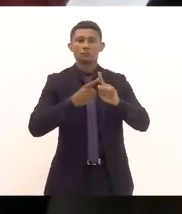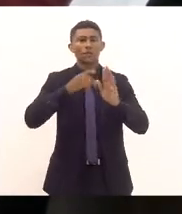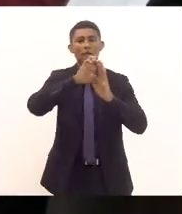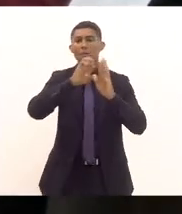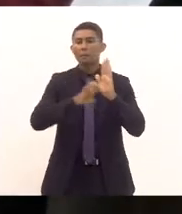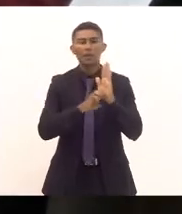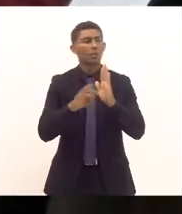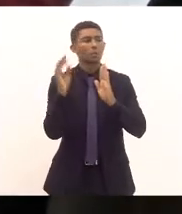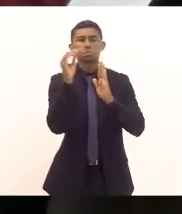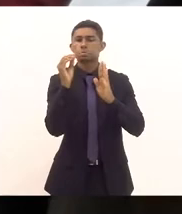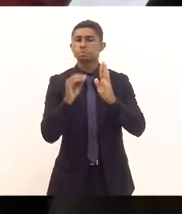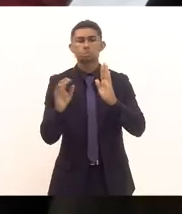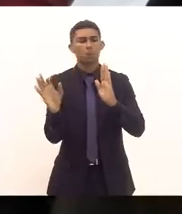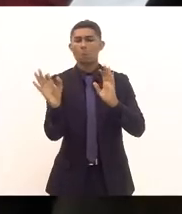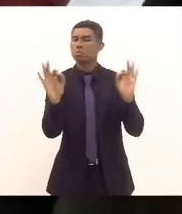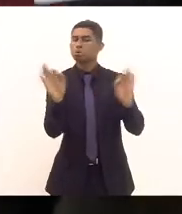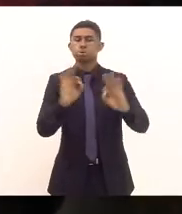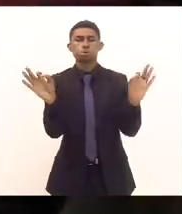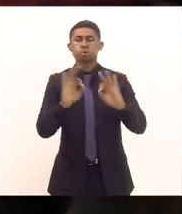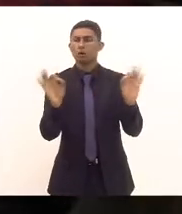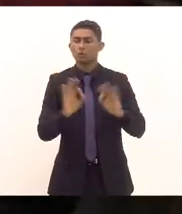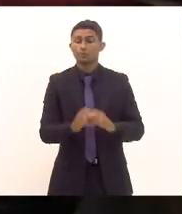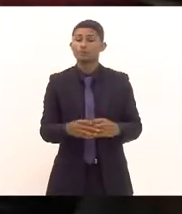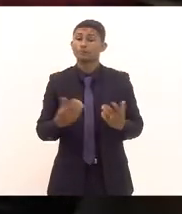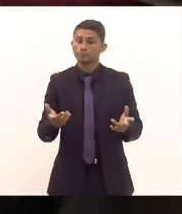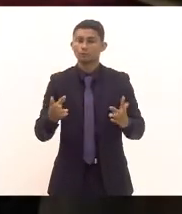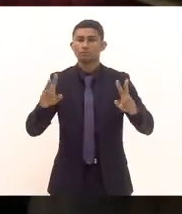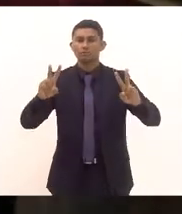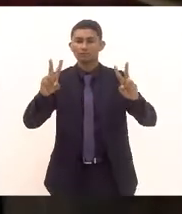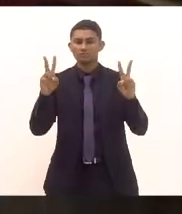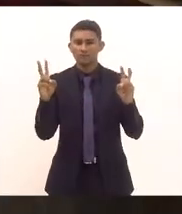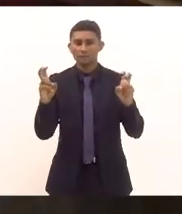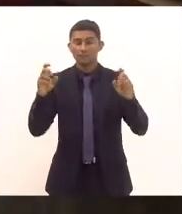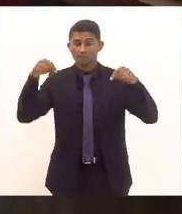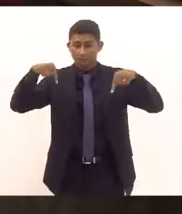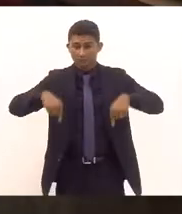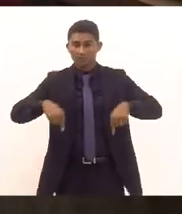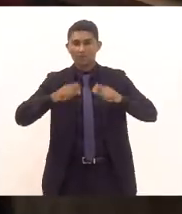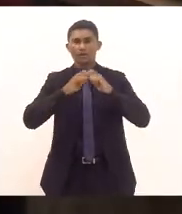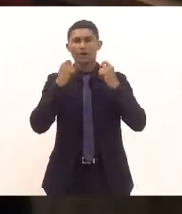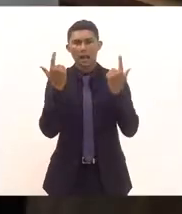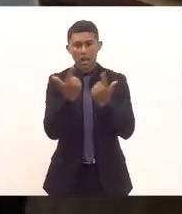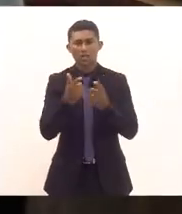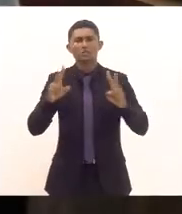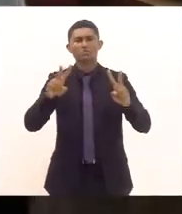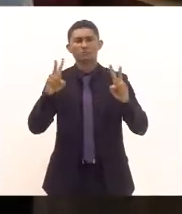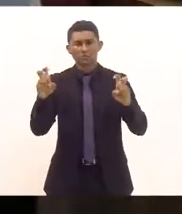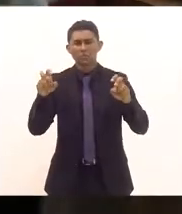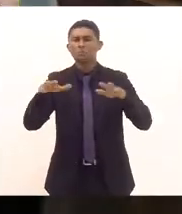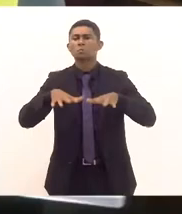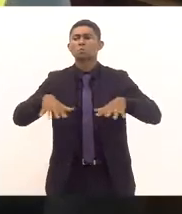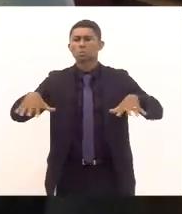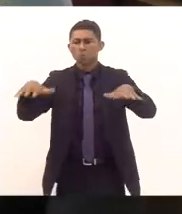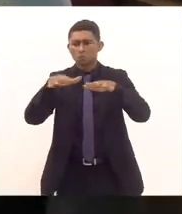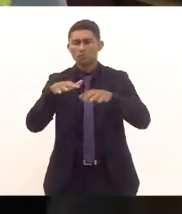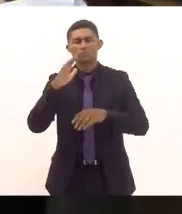emendas é um tema que é a Deus aqui na casa ele tem sido amplamente